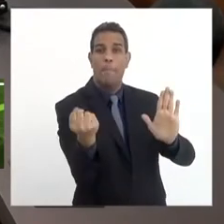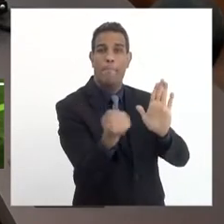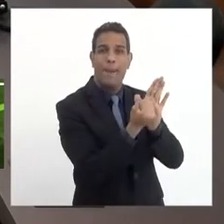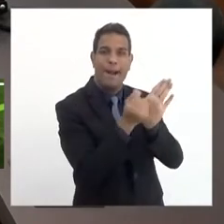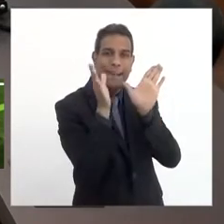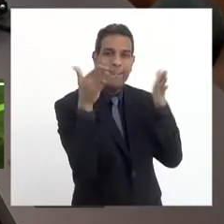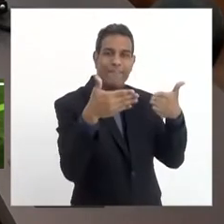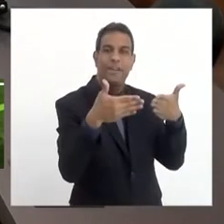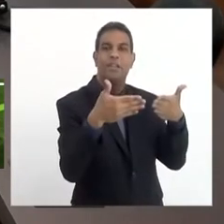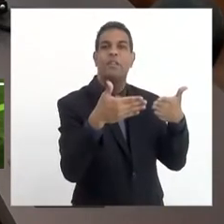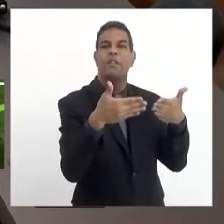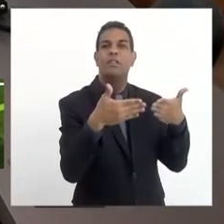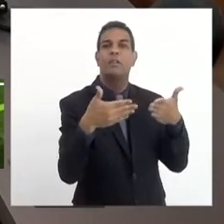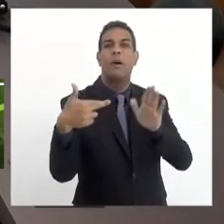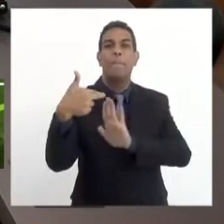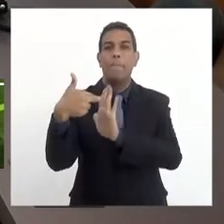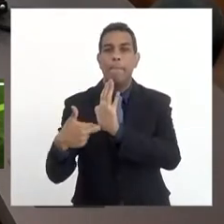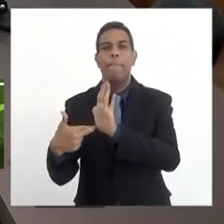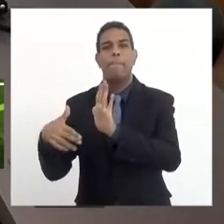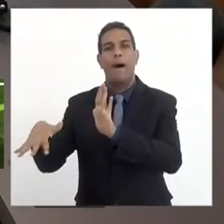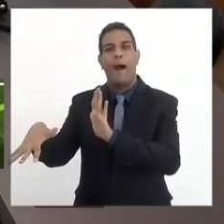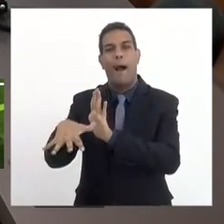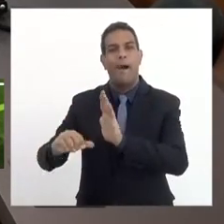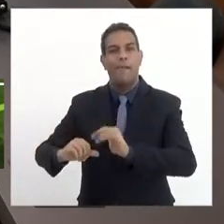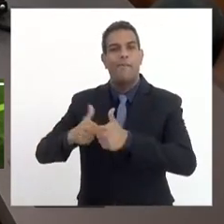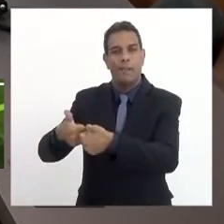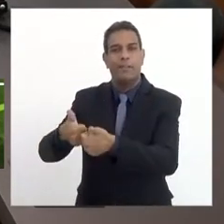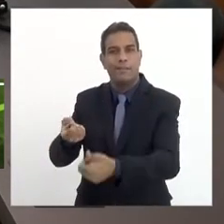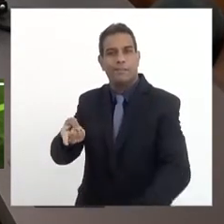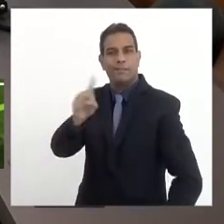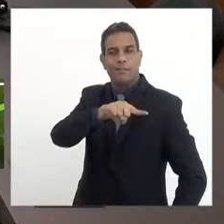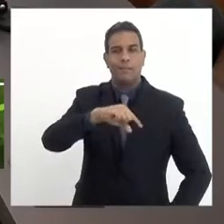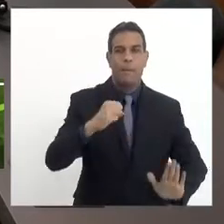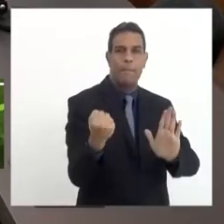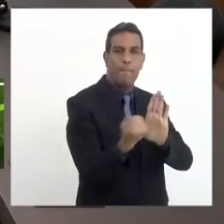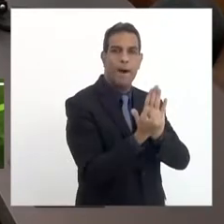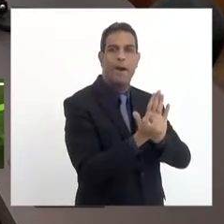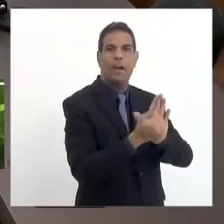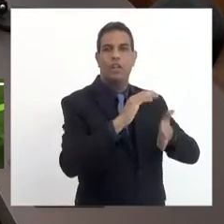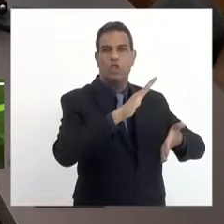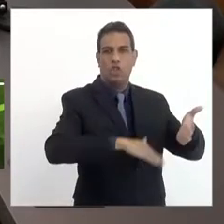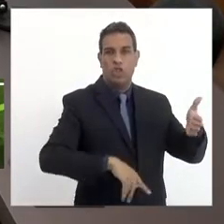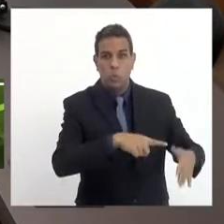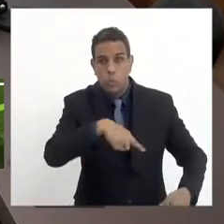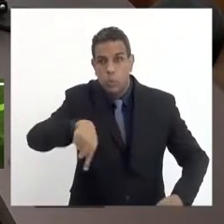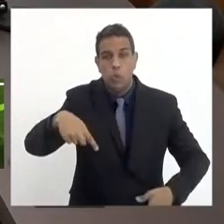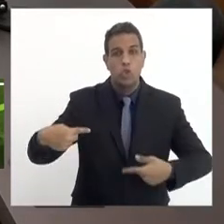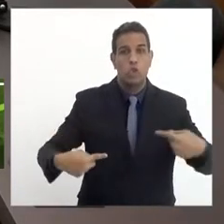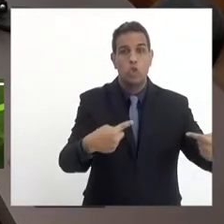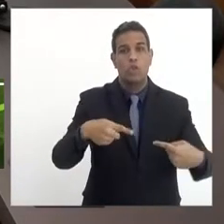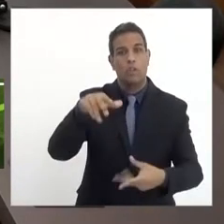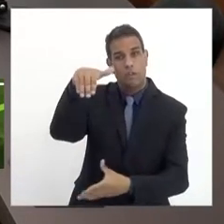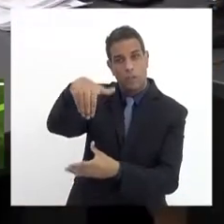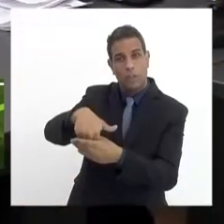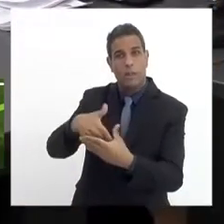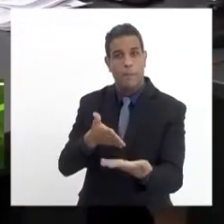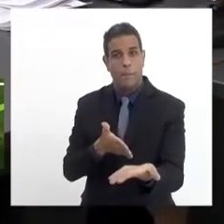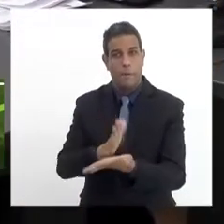específicas. Padrões específicos quando houver expressa imposição dos órgãos ambientais. Em discussão, em votação,